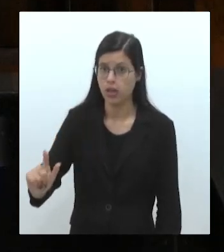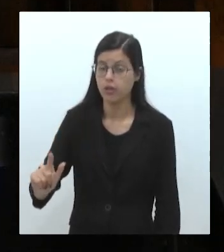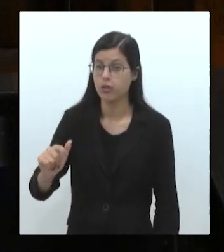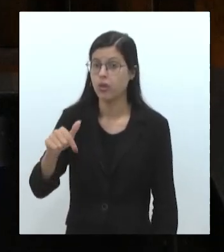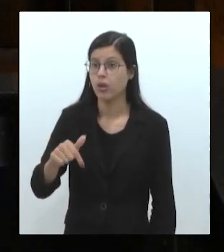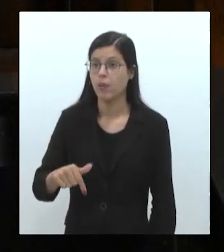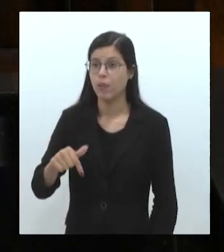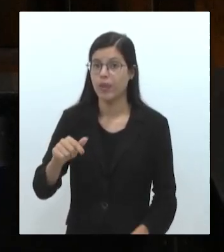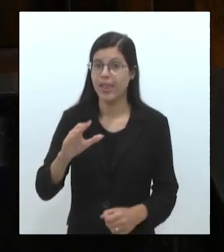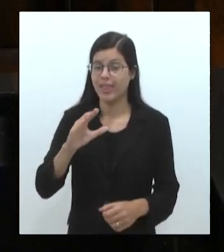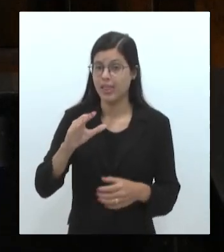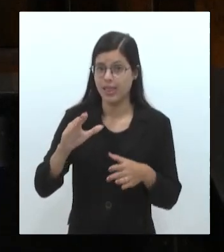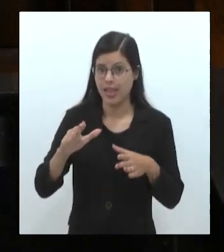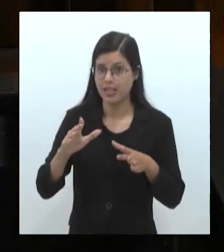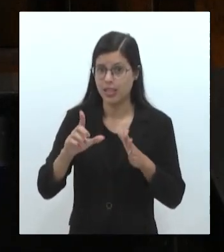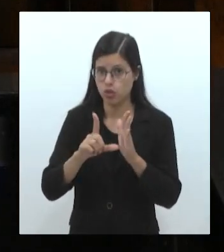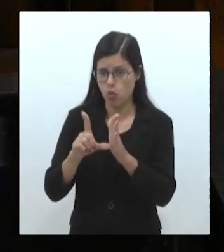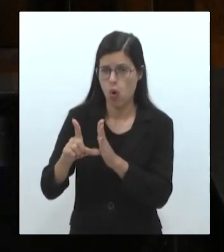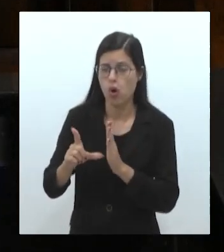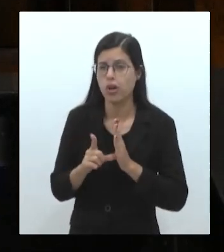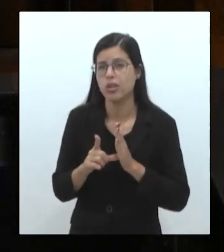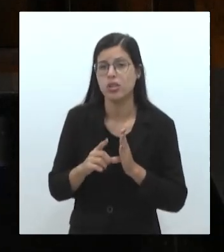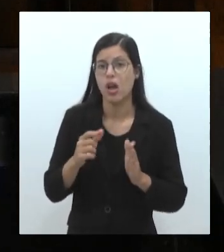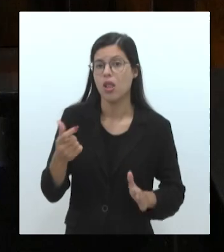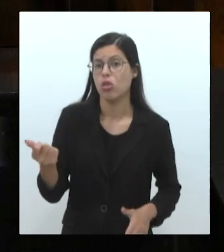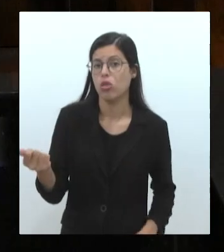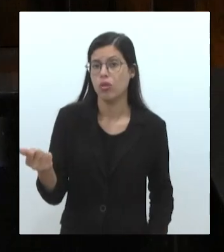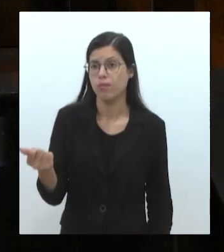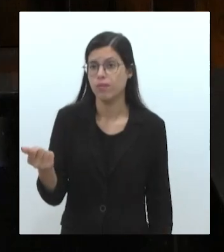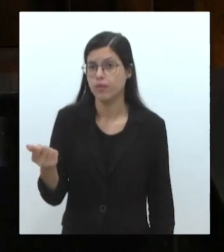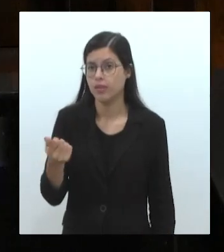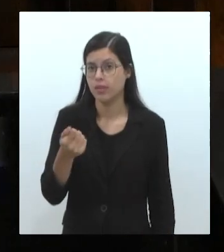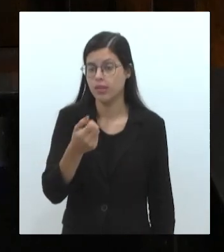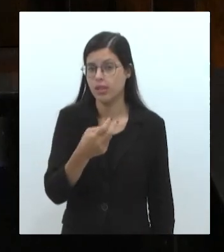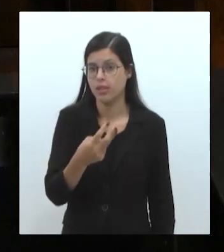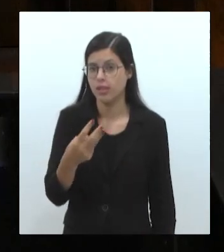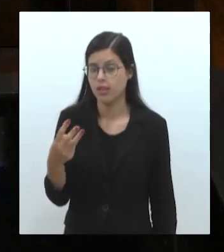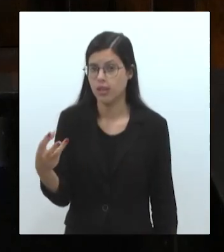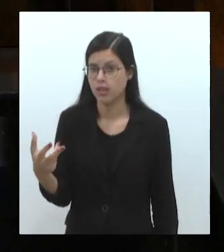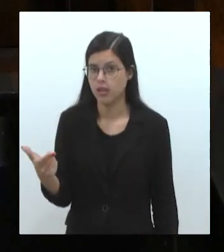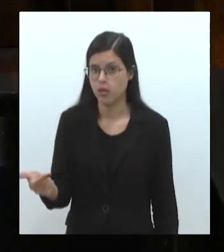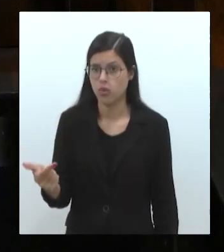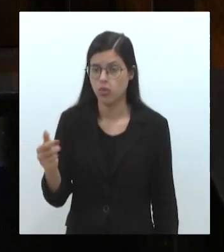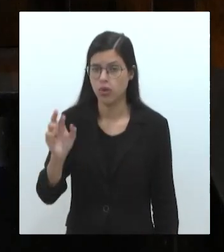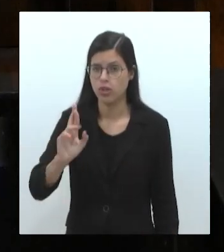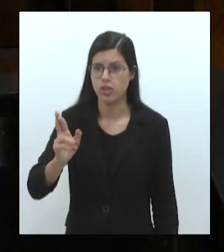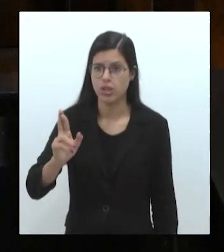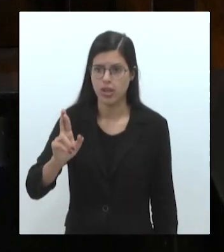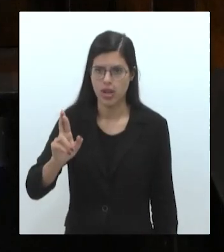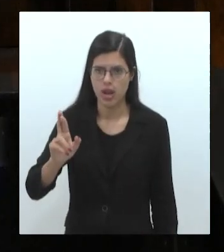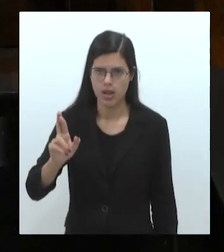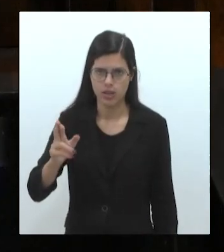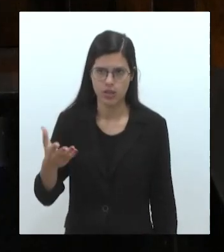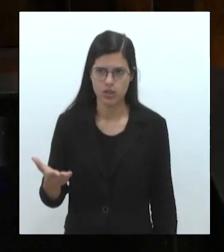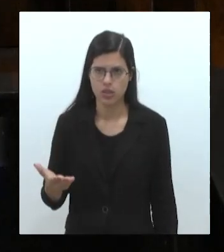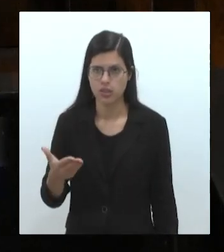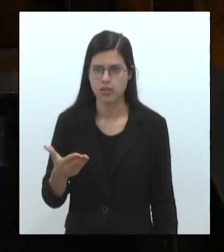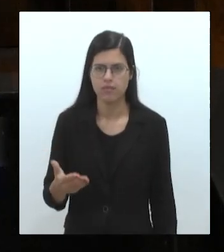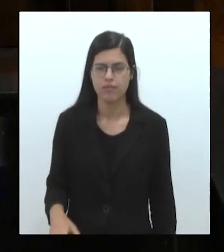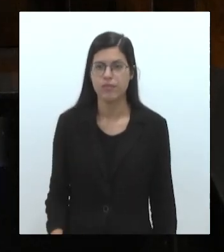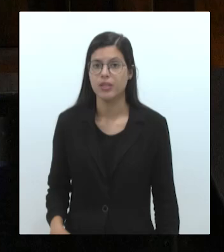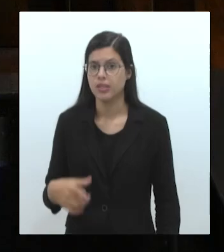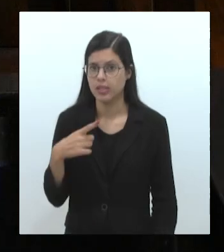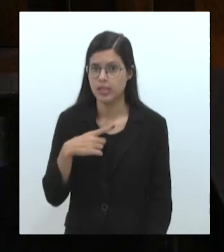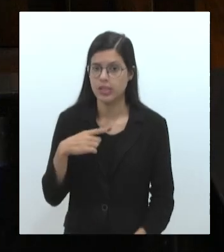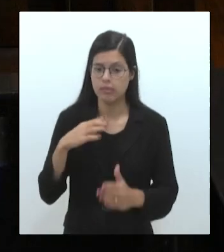R$60. Então você tem aí uma superinflação, um ágio gigantesco,